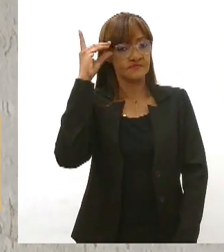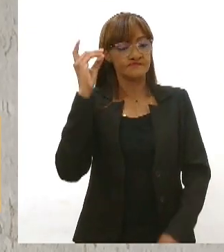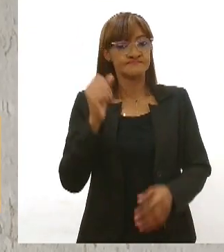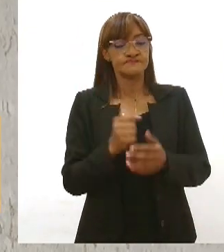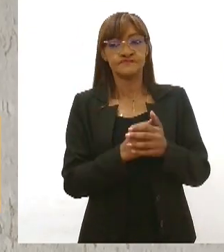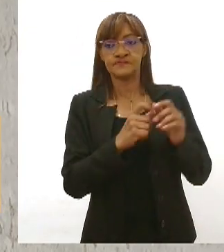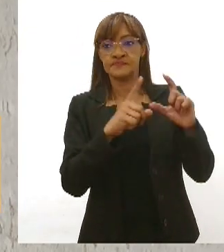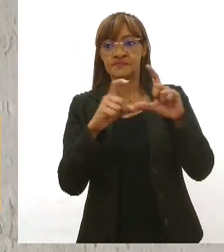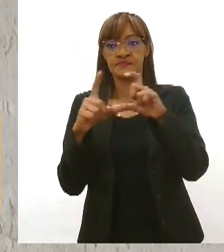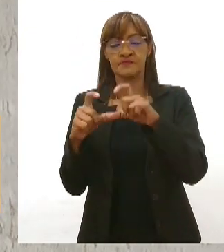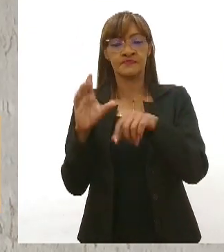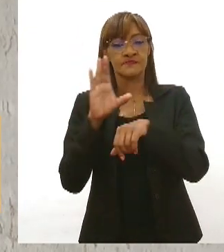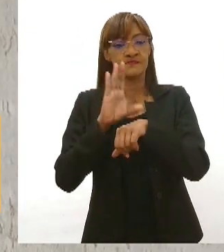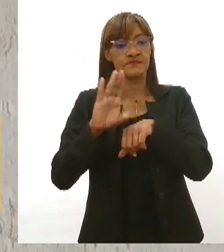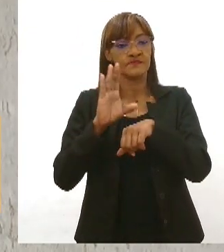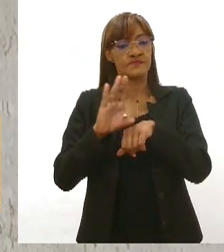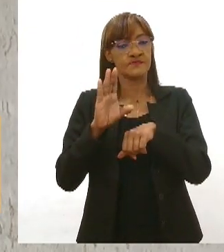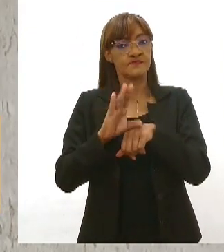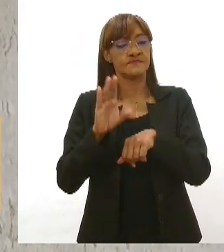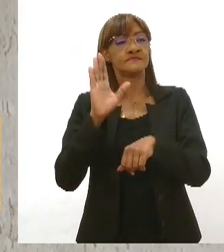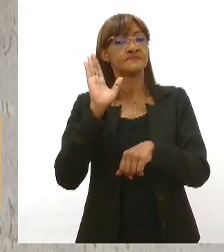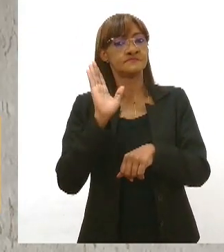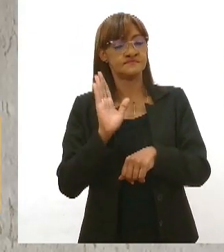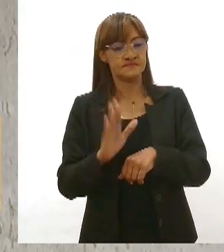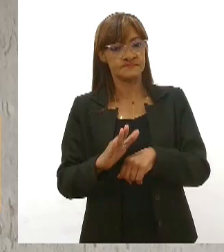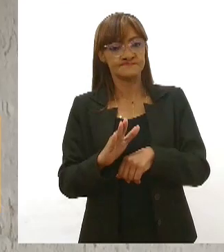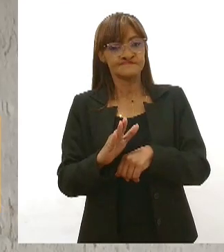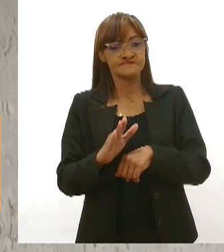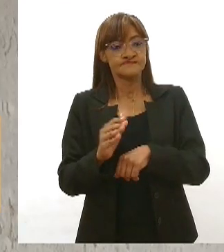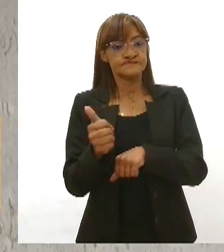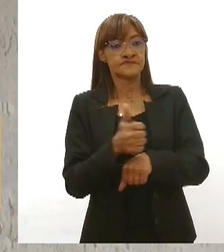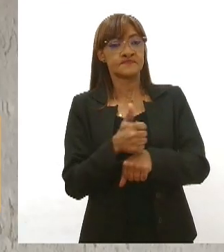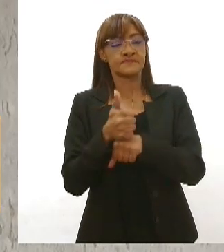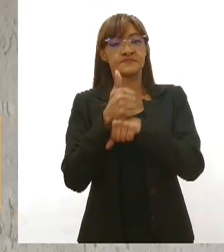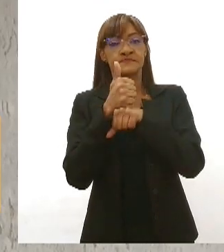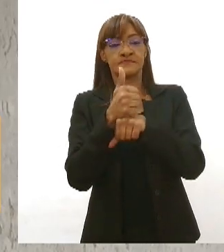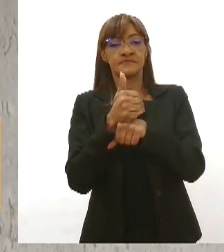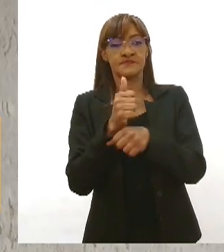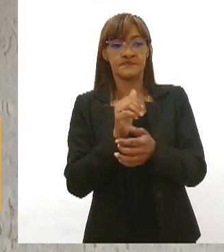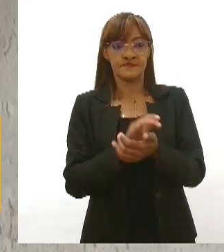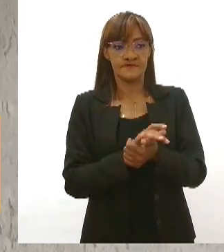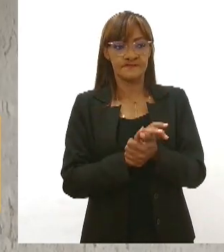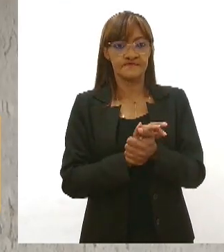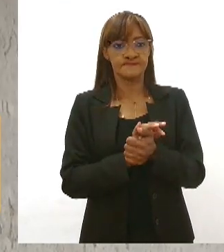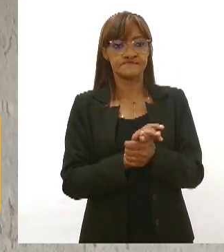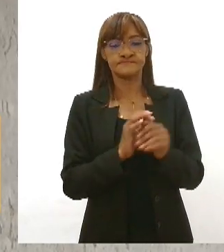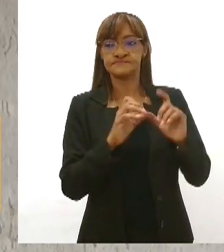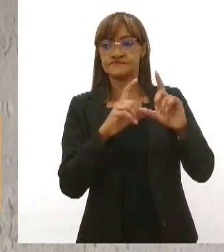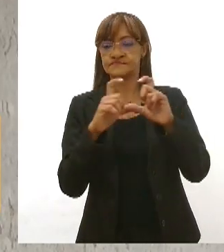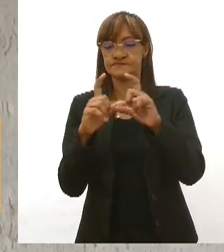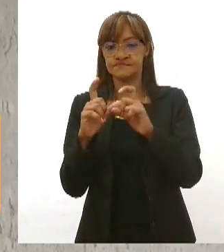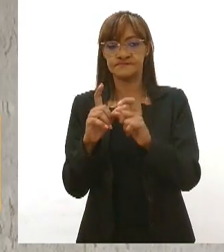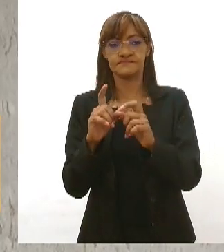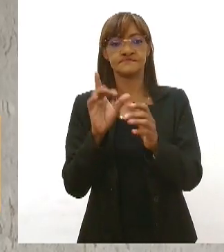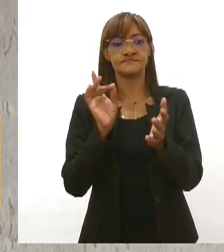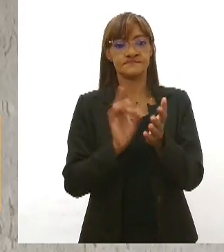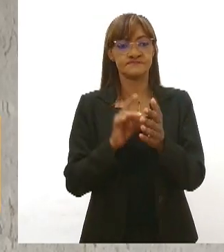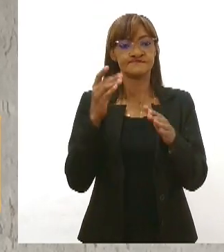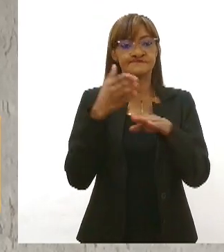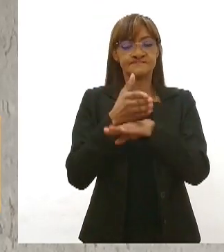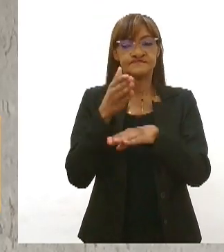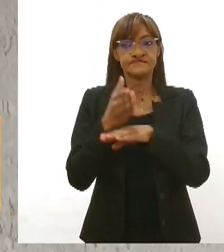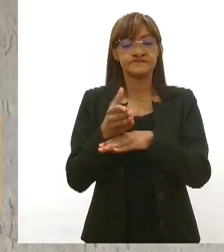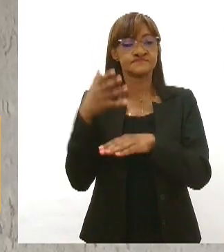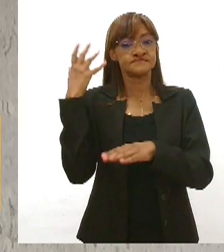já exercem, inclusive, a profissão de fotógrafos, já participam oficialmente de eventos, já são contratados e tudo